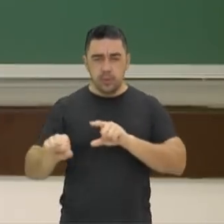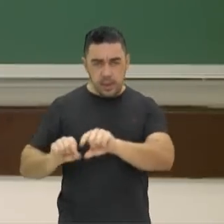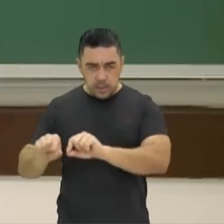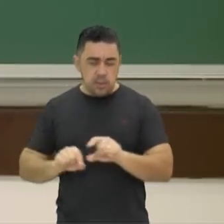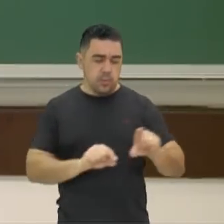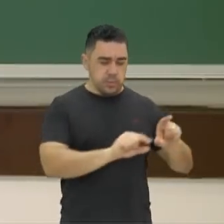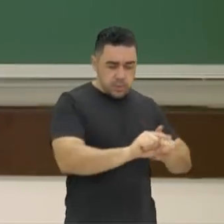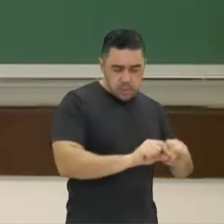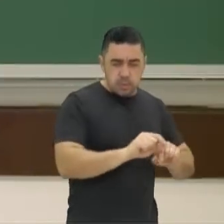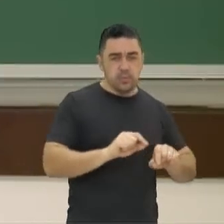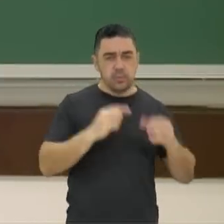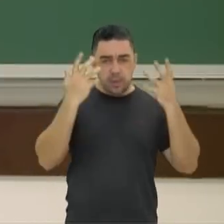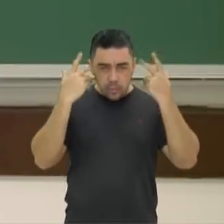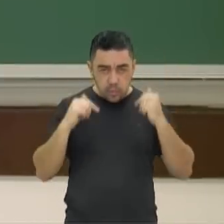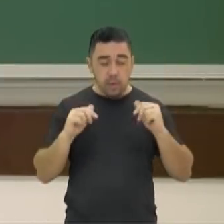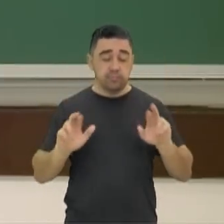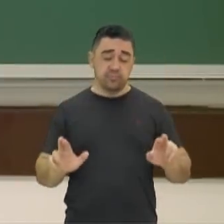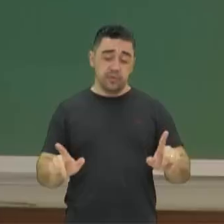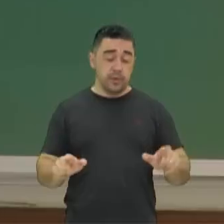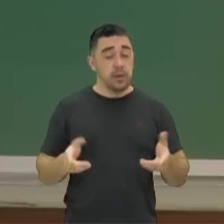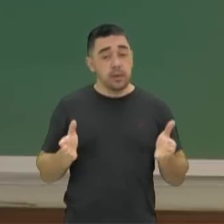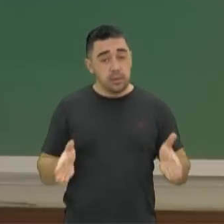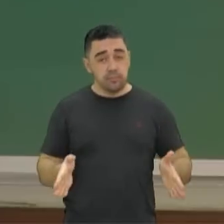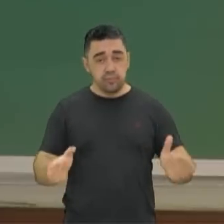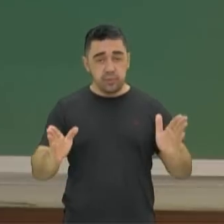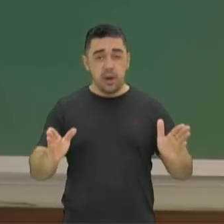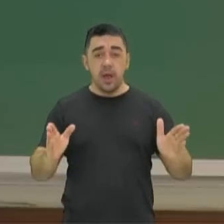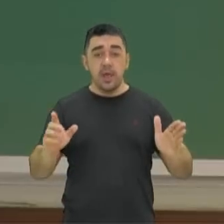de forma diferente, até que, quando eu tento